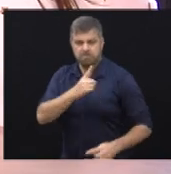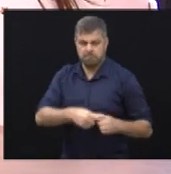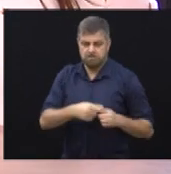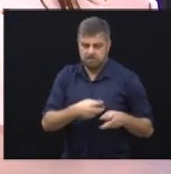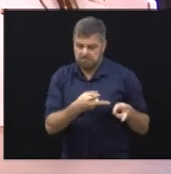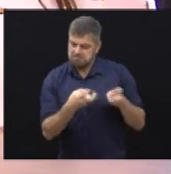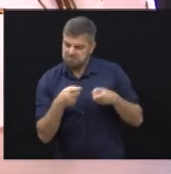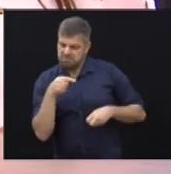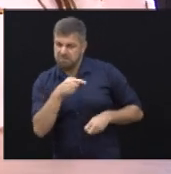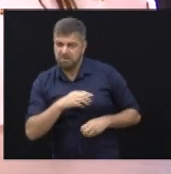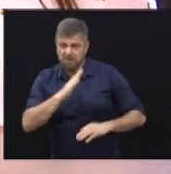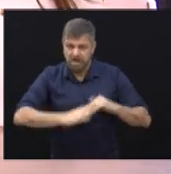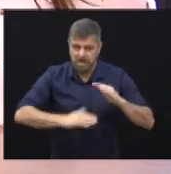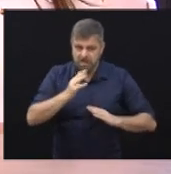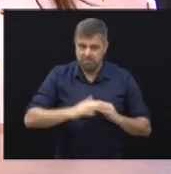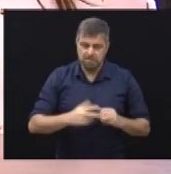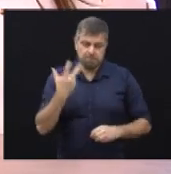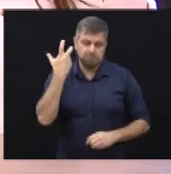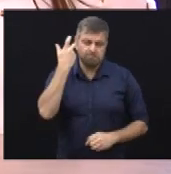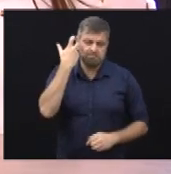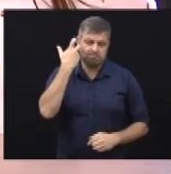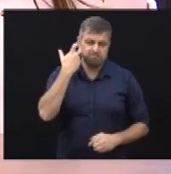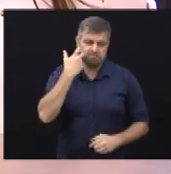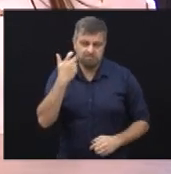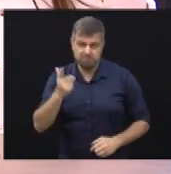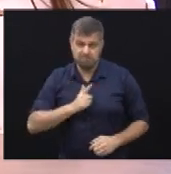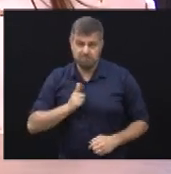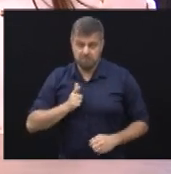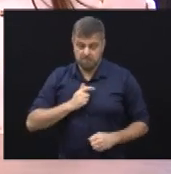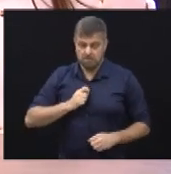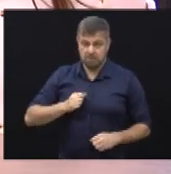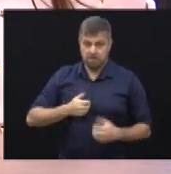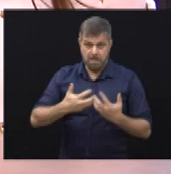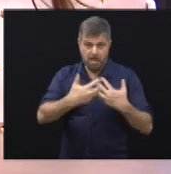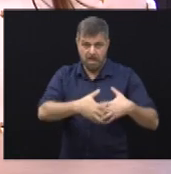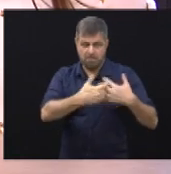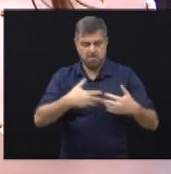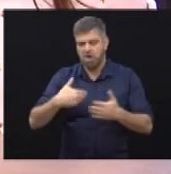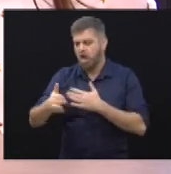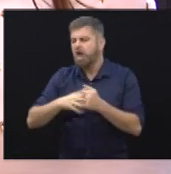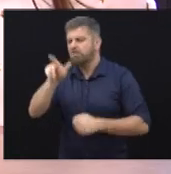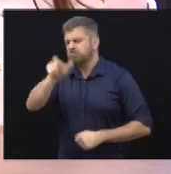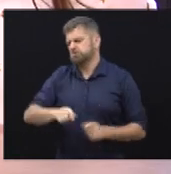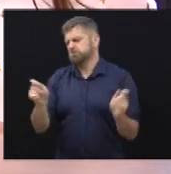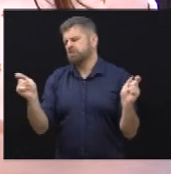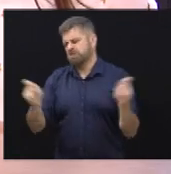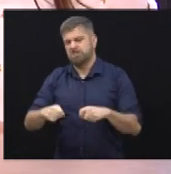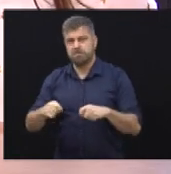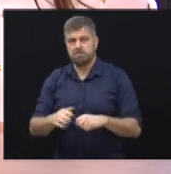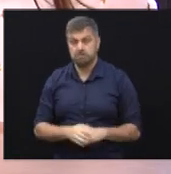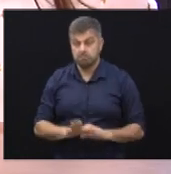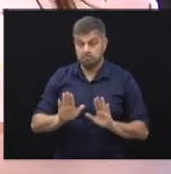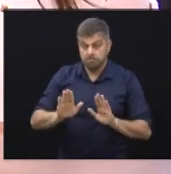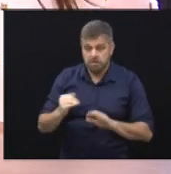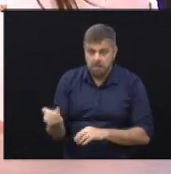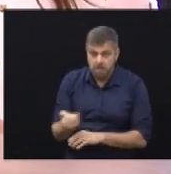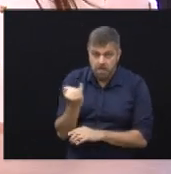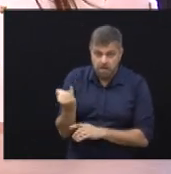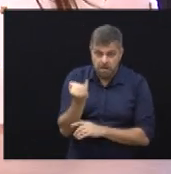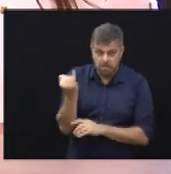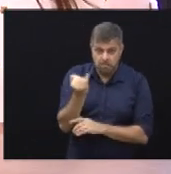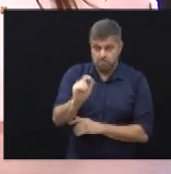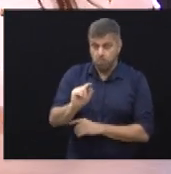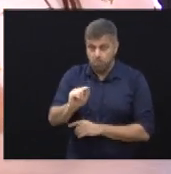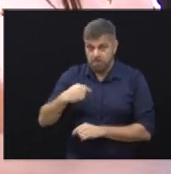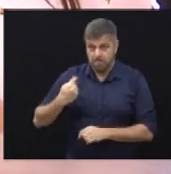eles acham que um procedimento estético, uma vez que é feito, né, alguns são feitos por aparelhos, qualquer pessoa pode fazer, né? Mas é